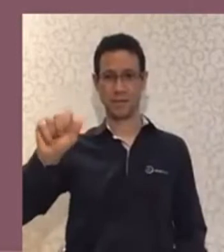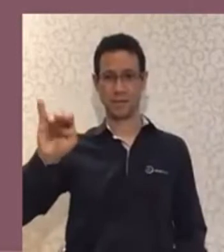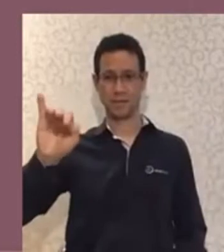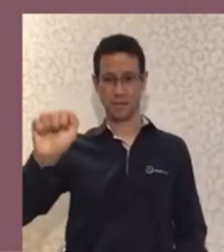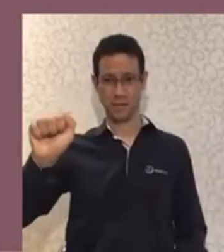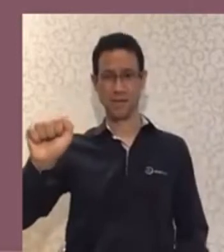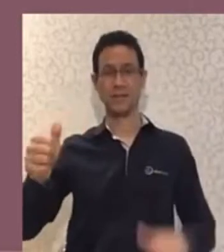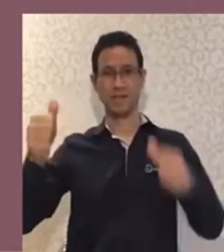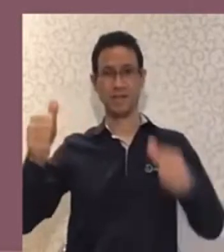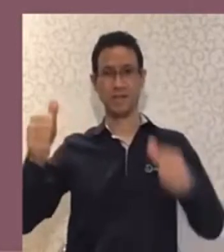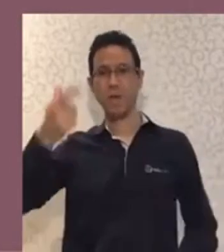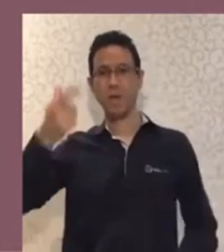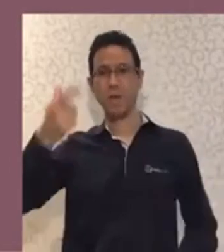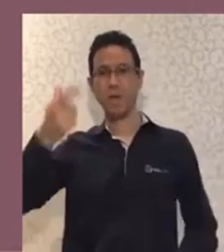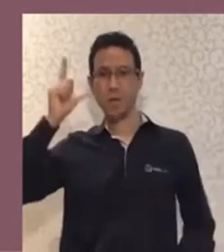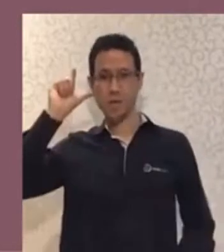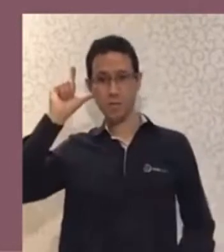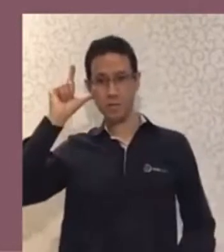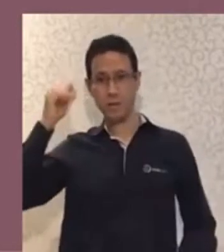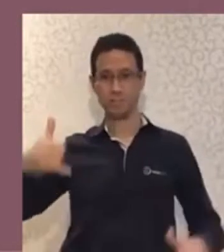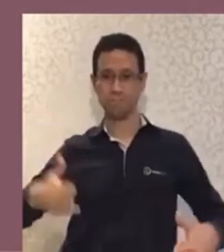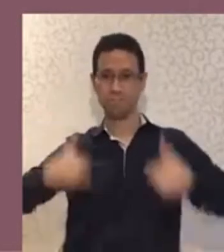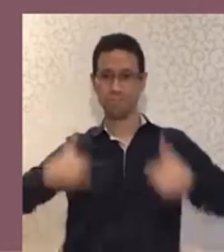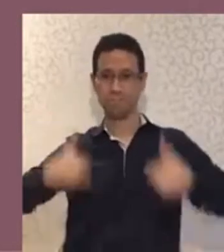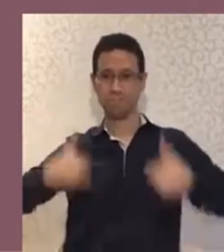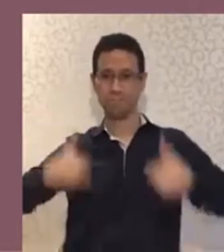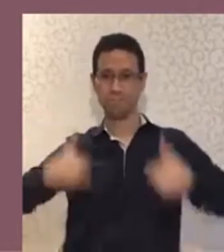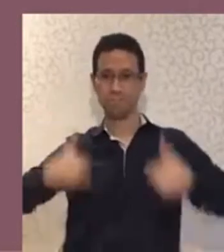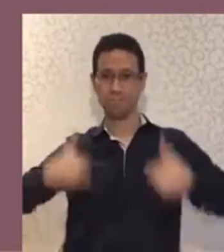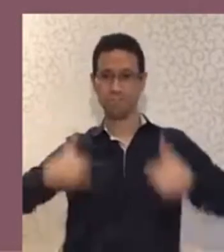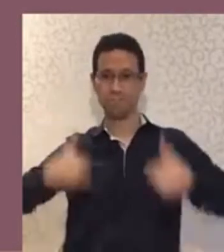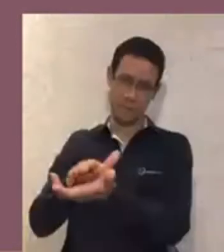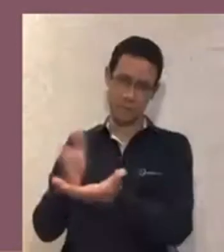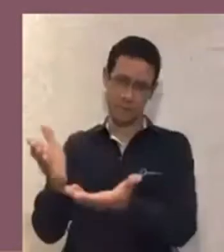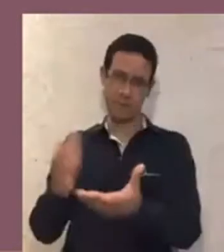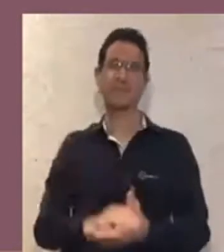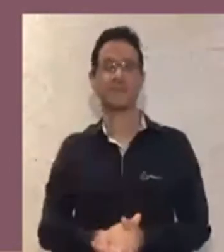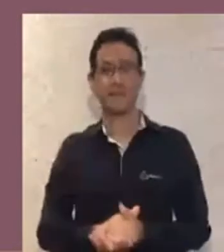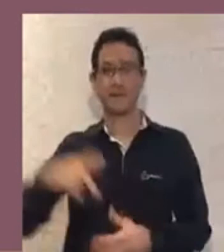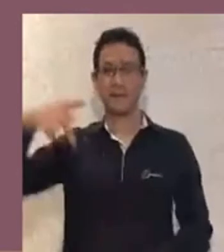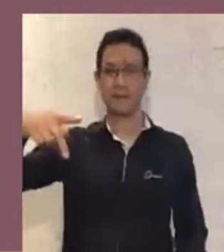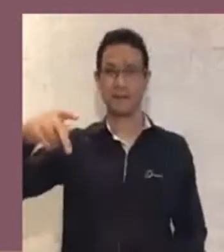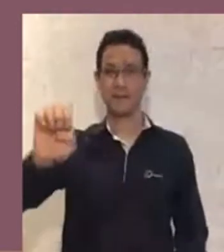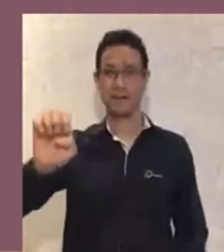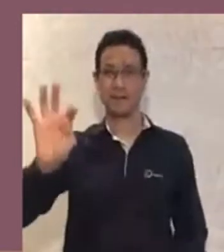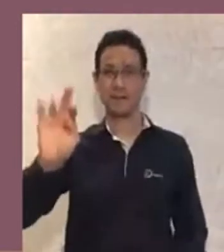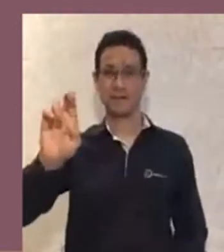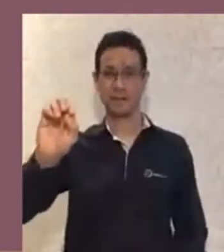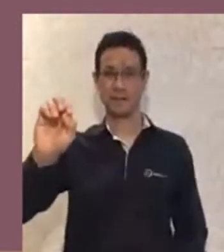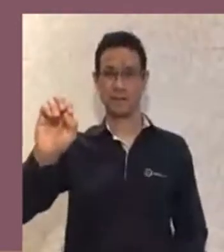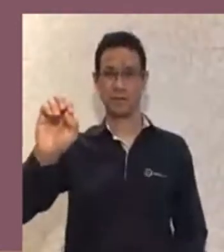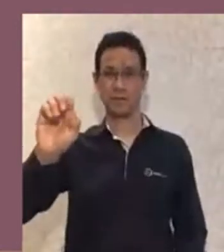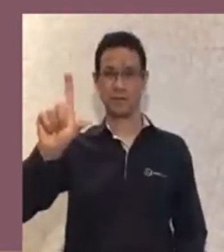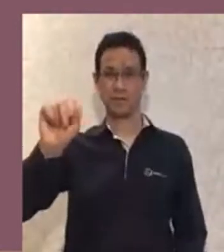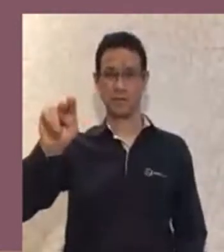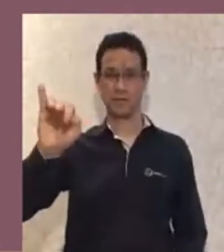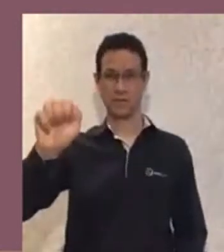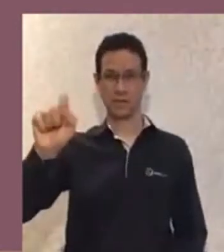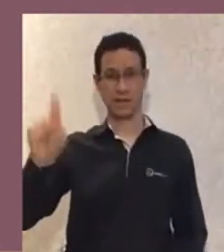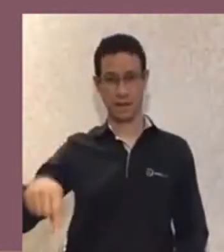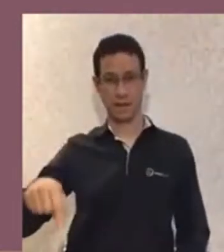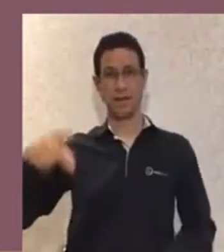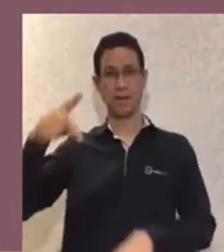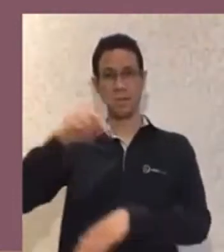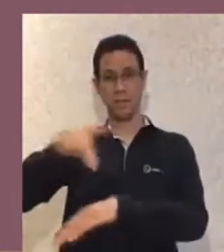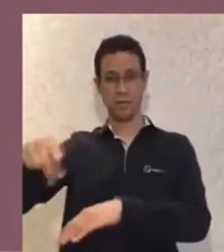vez, parabéns, professora. A Petronila é professora emérita da Universidade Federal de São Carlos,